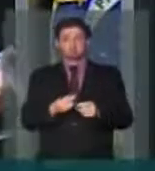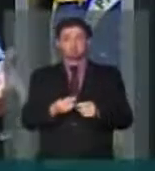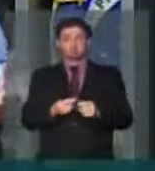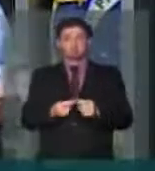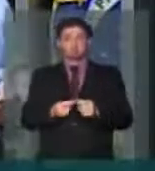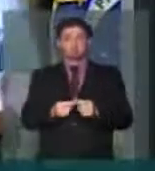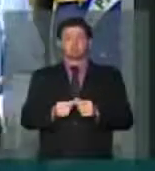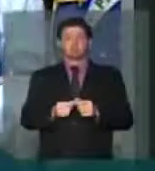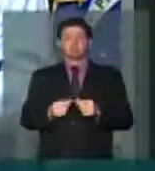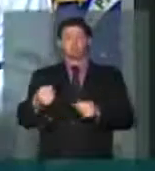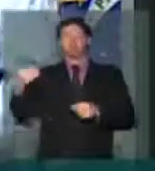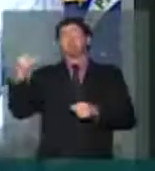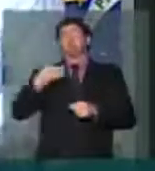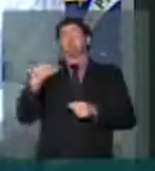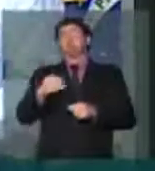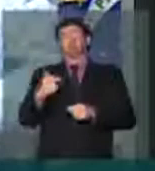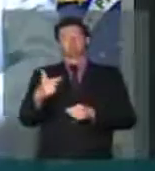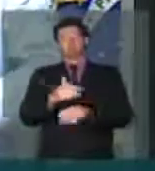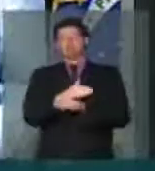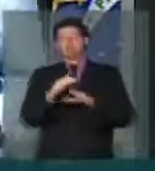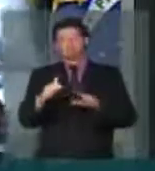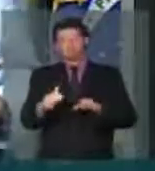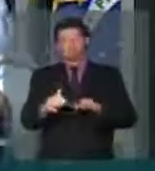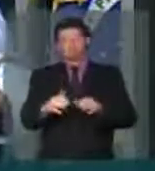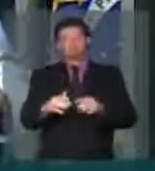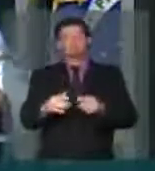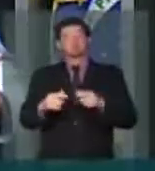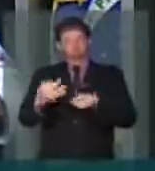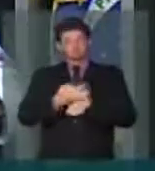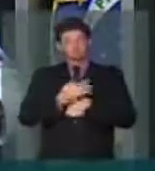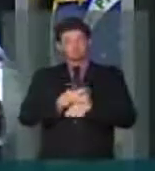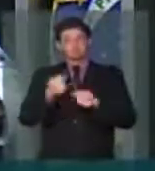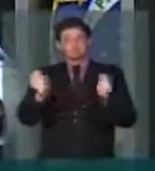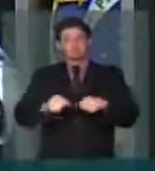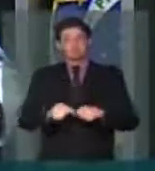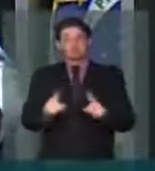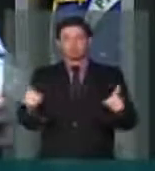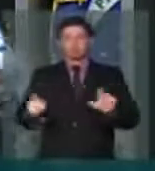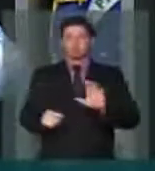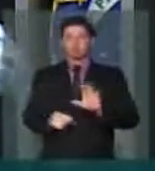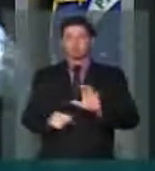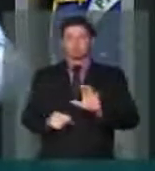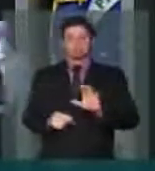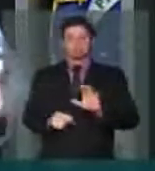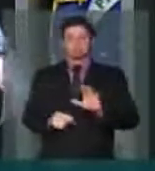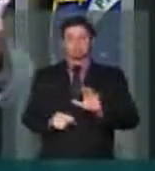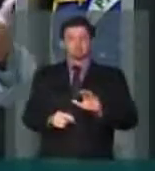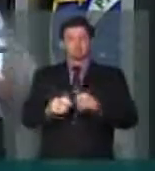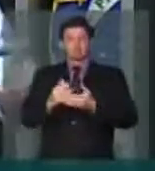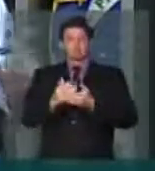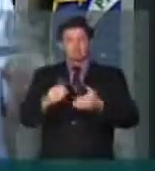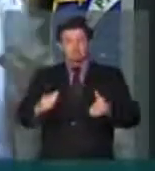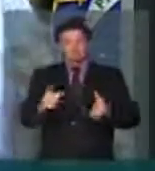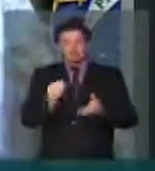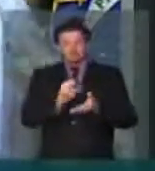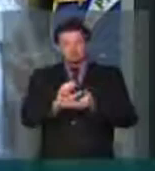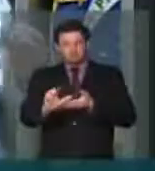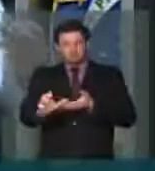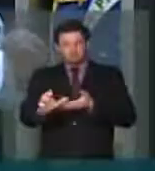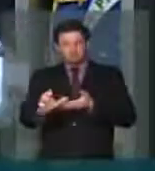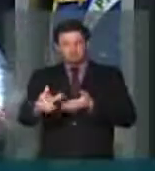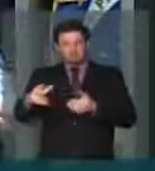não é perfeito, é um sistema suportável. Agora, acabar com o